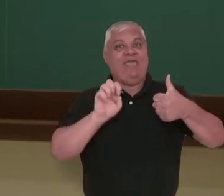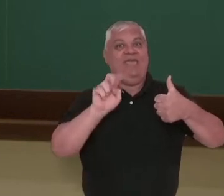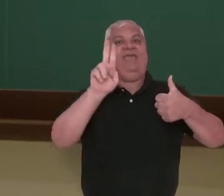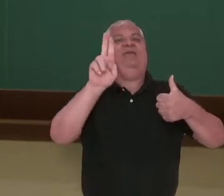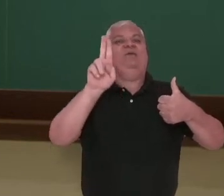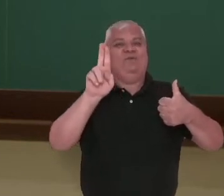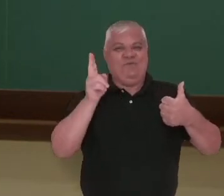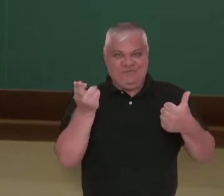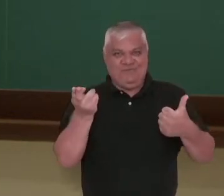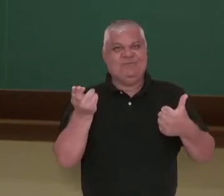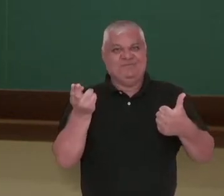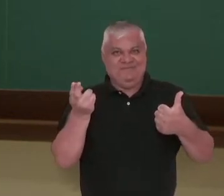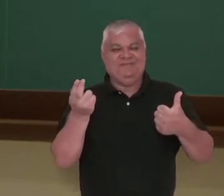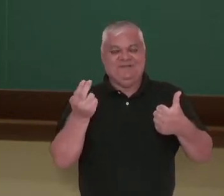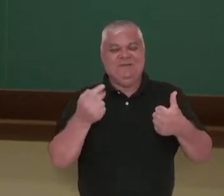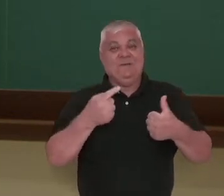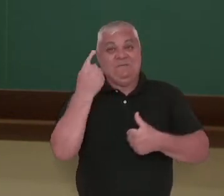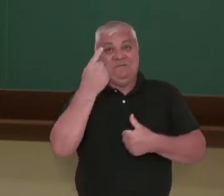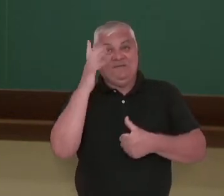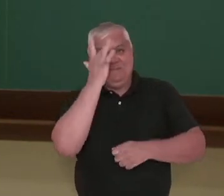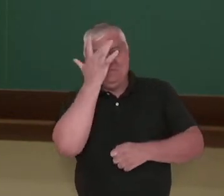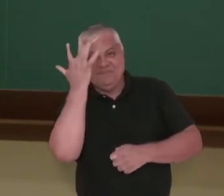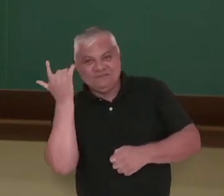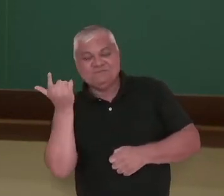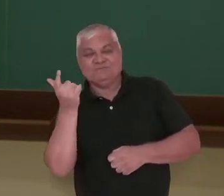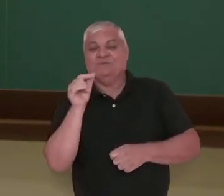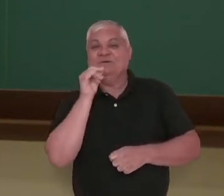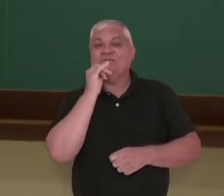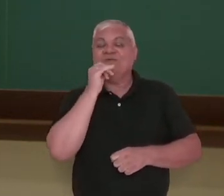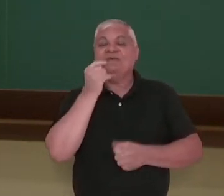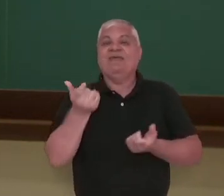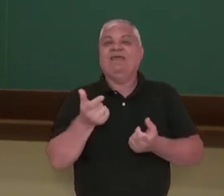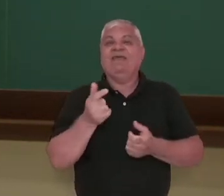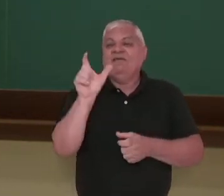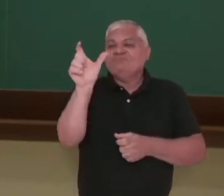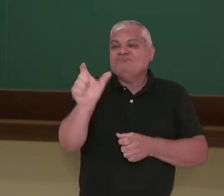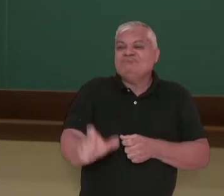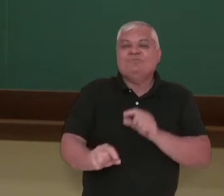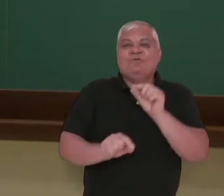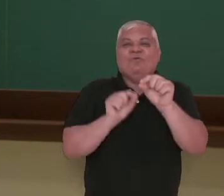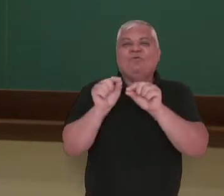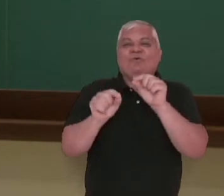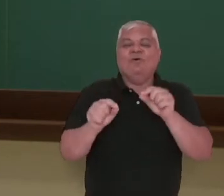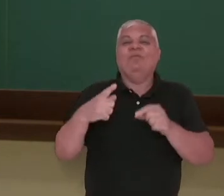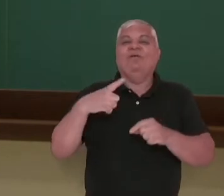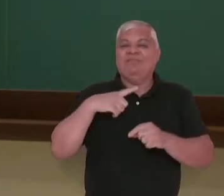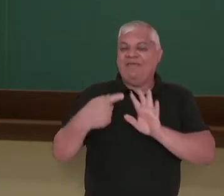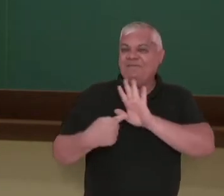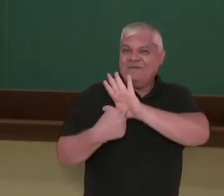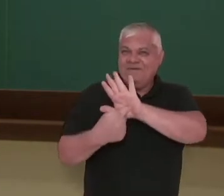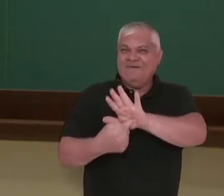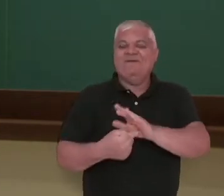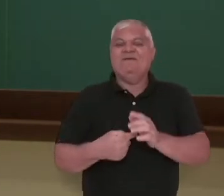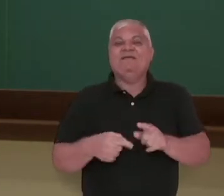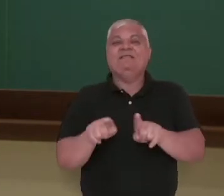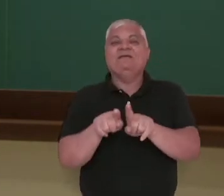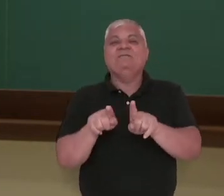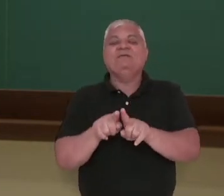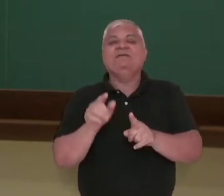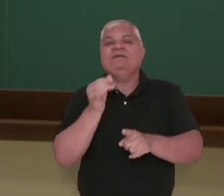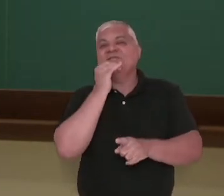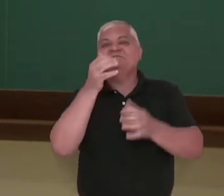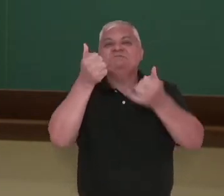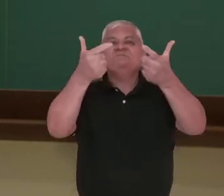ser a presença do eu, ainda que o sujeito esteja oculto, não está ali explicitado na frase, mas por causa ali